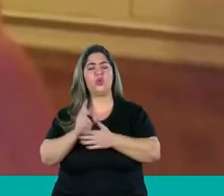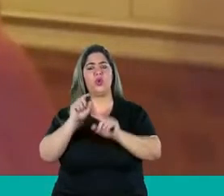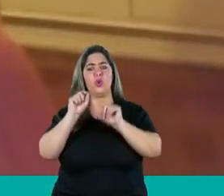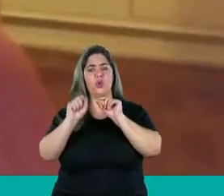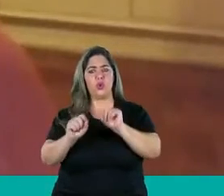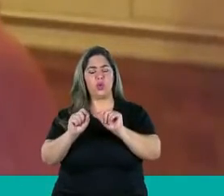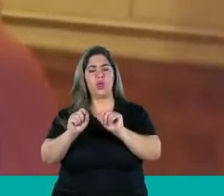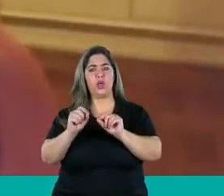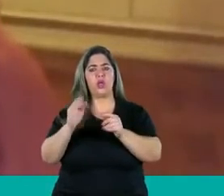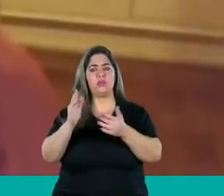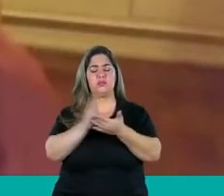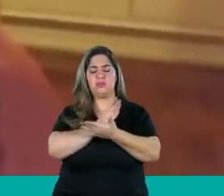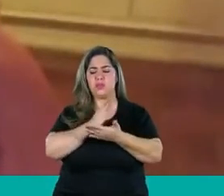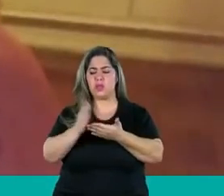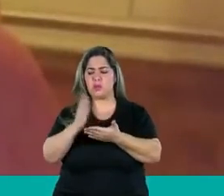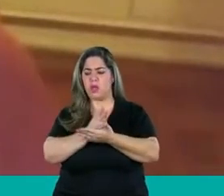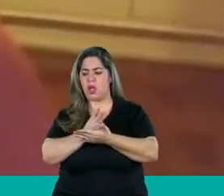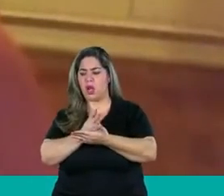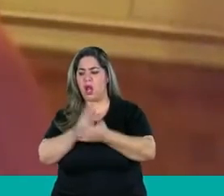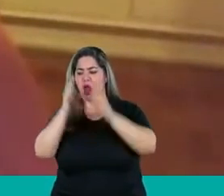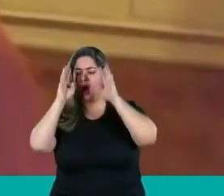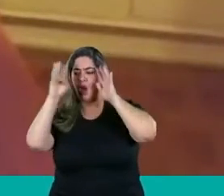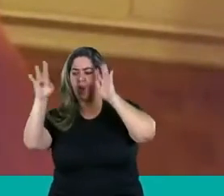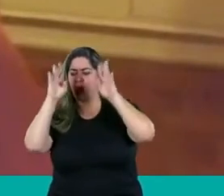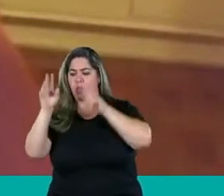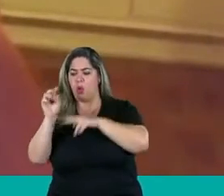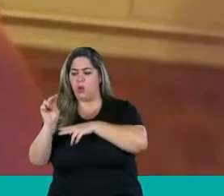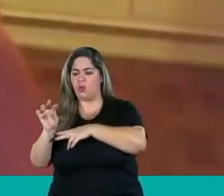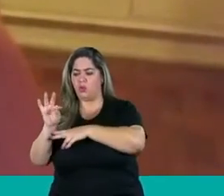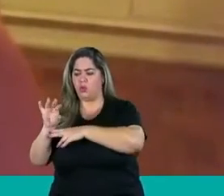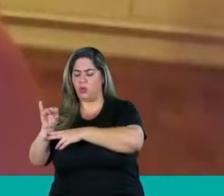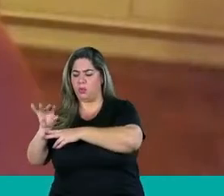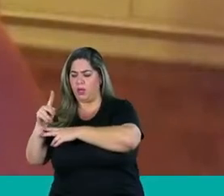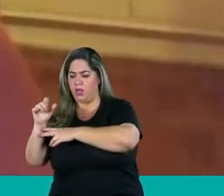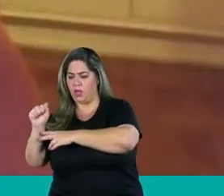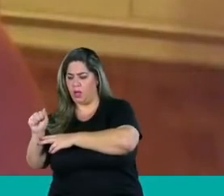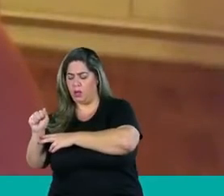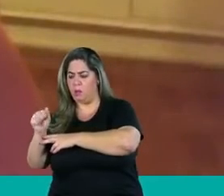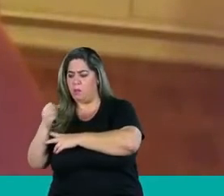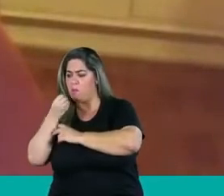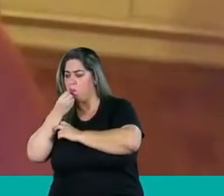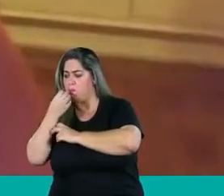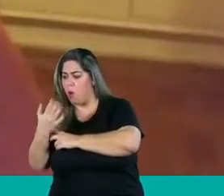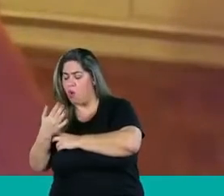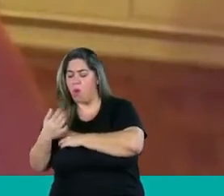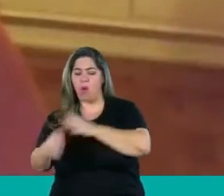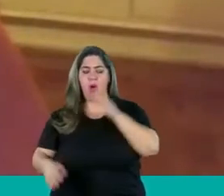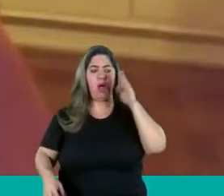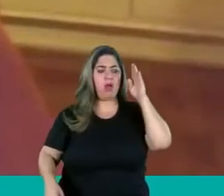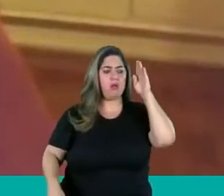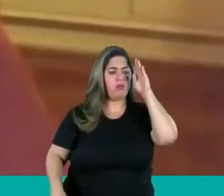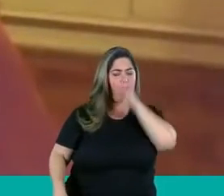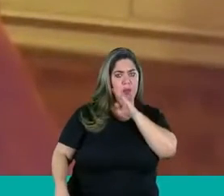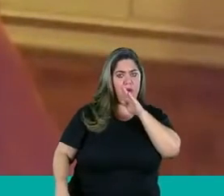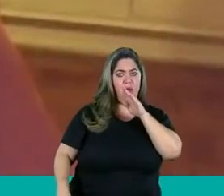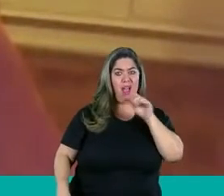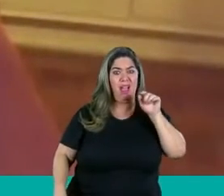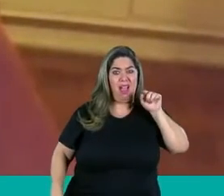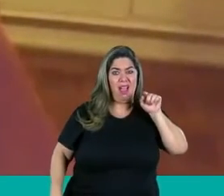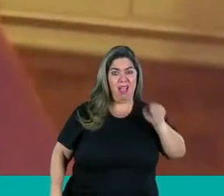sabendo distinguir da boa e da má utopia. A má é